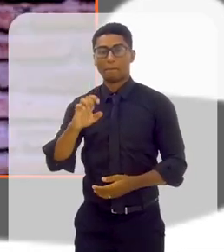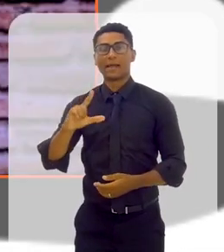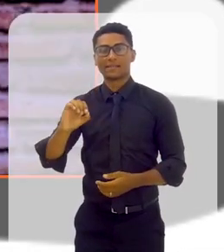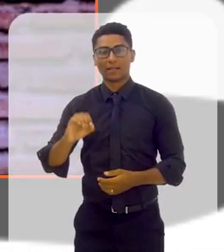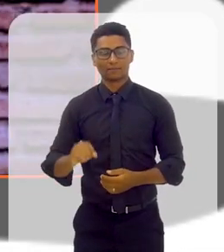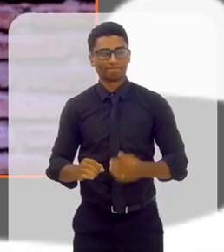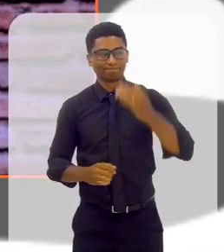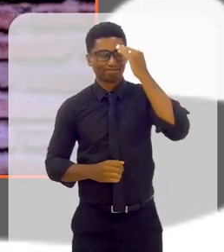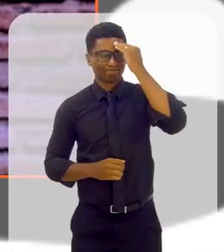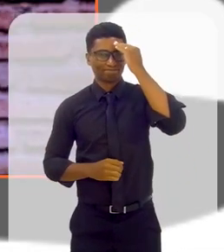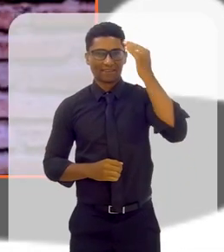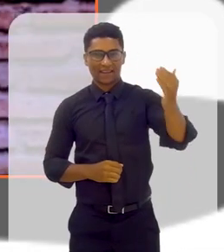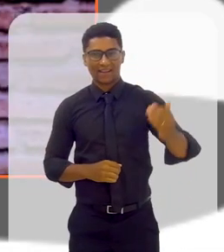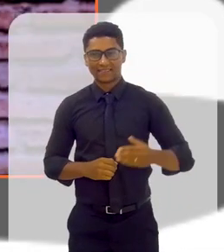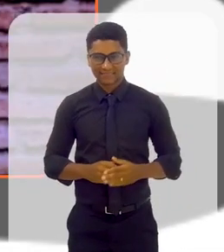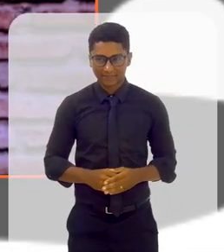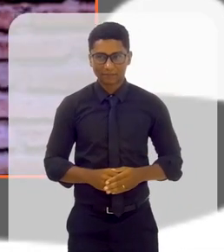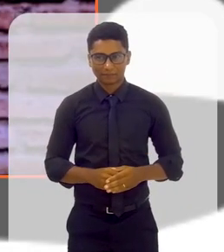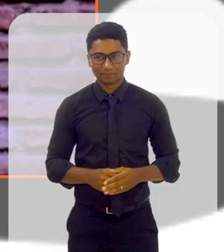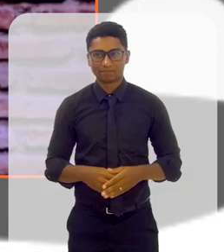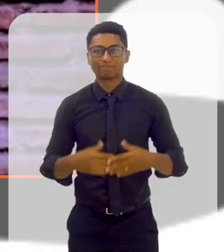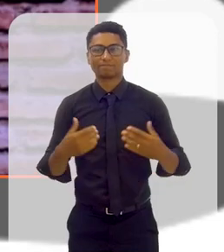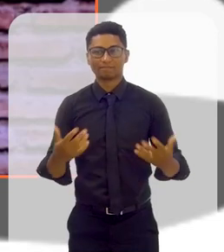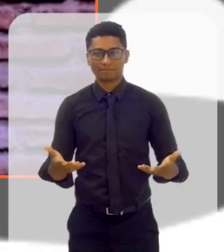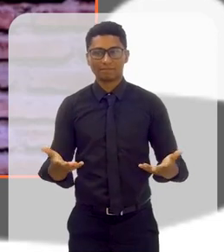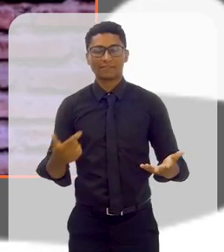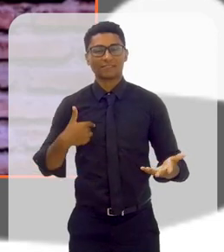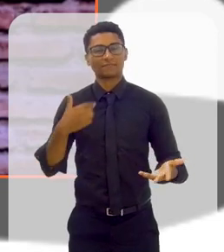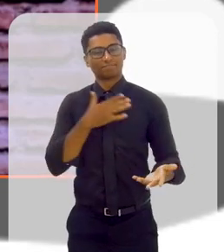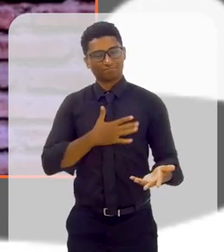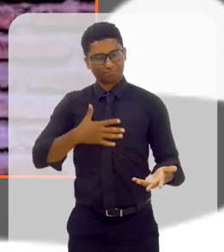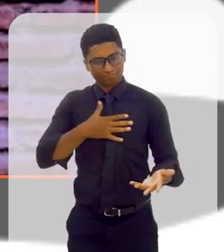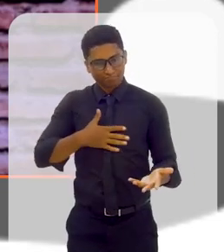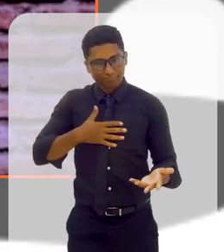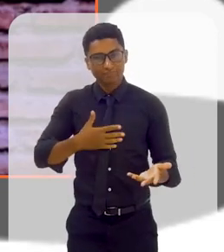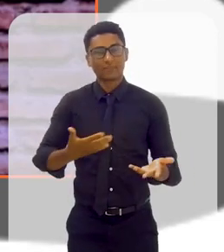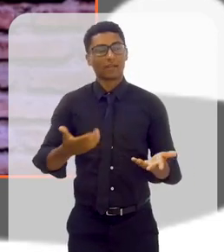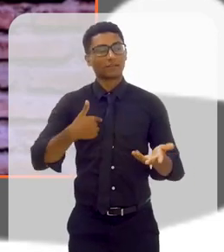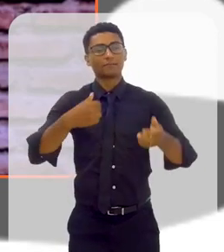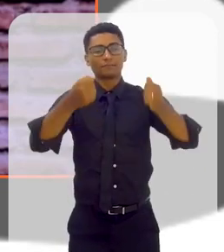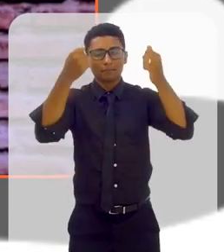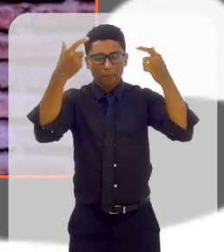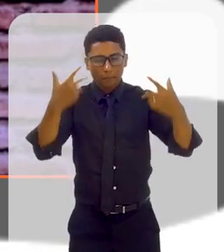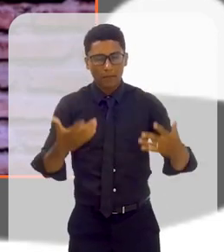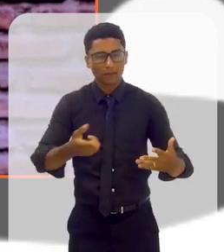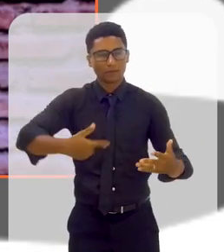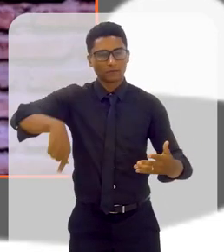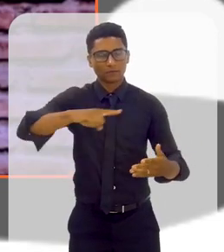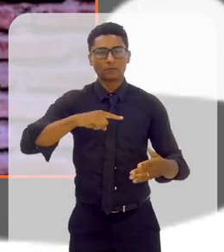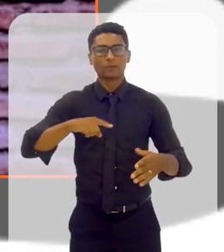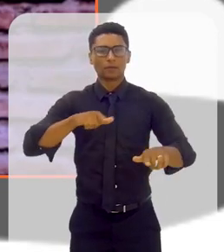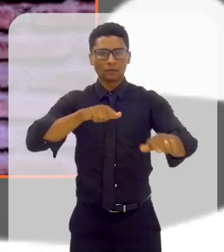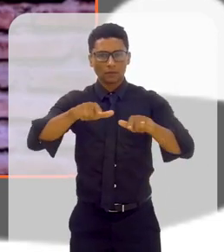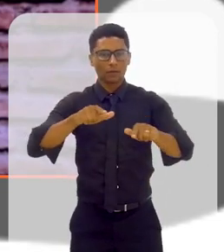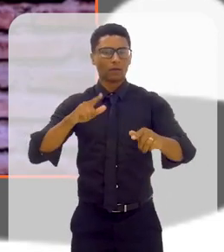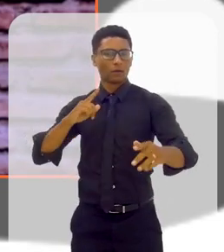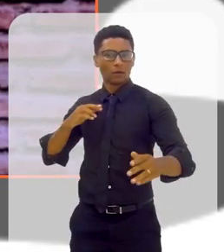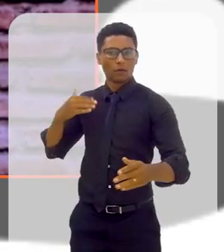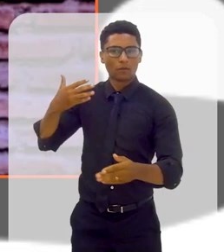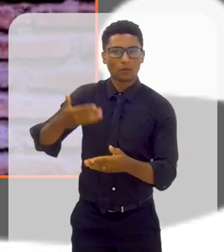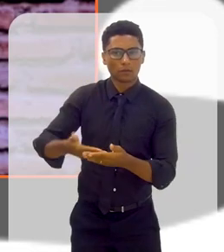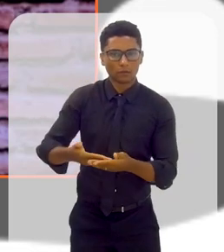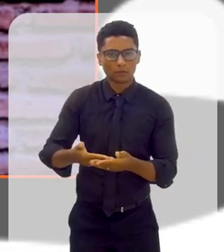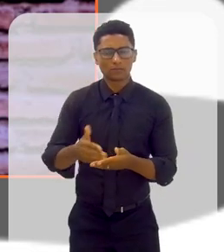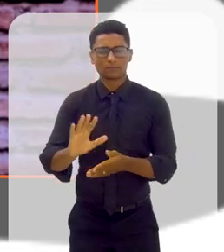Muito obrigado, Cláudia. Será, sem dúvida nenhuma, um grande prazer poder falar um pouquinho dessa nossa jornada, dessa nossa trajetória, desses